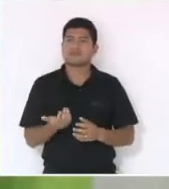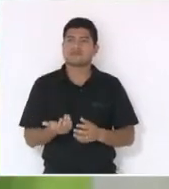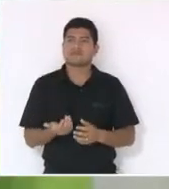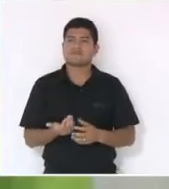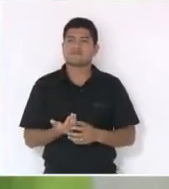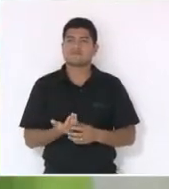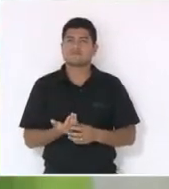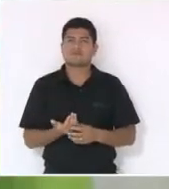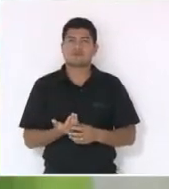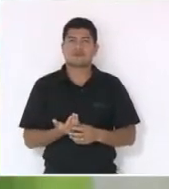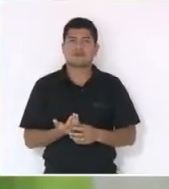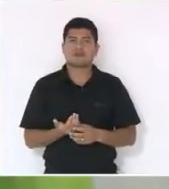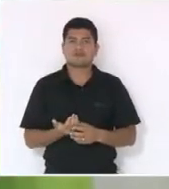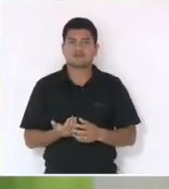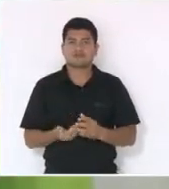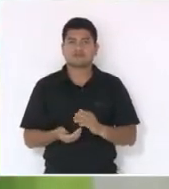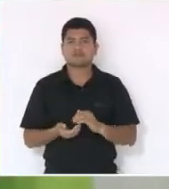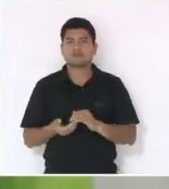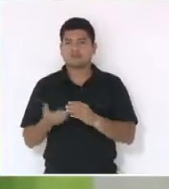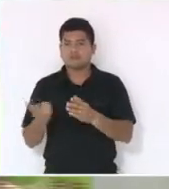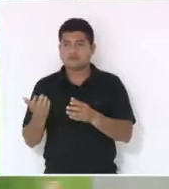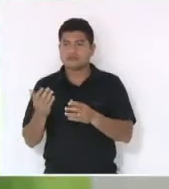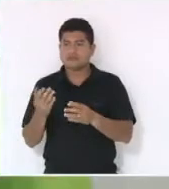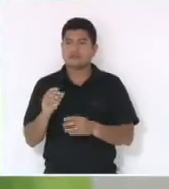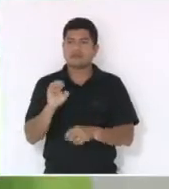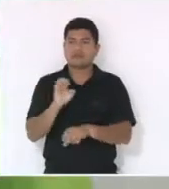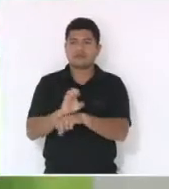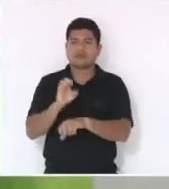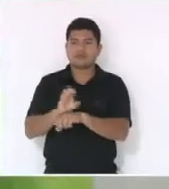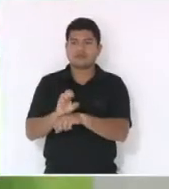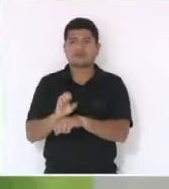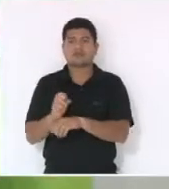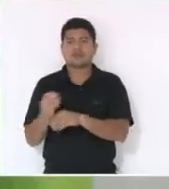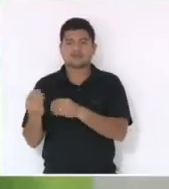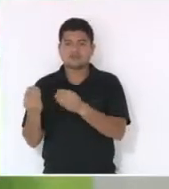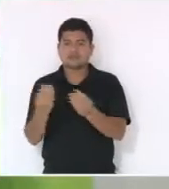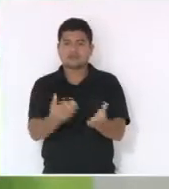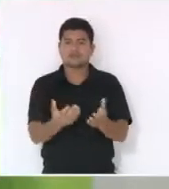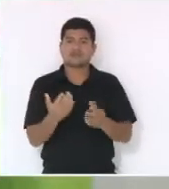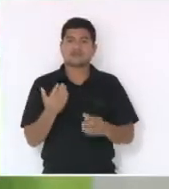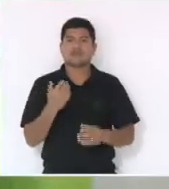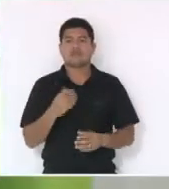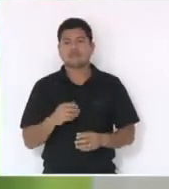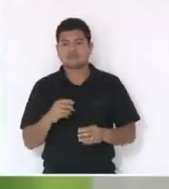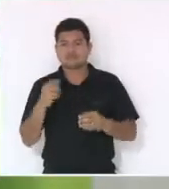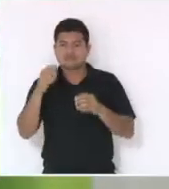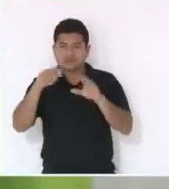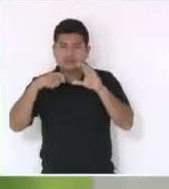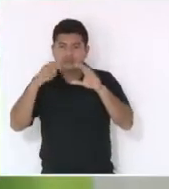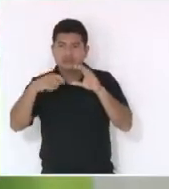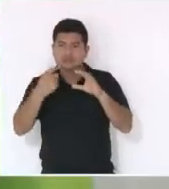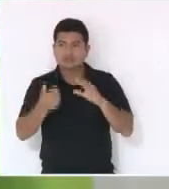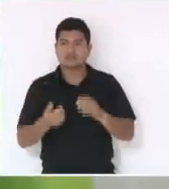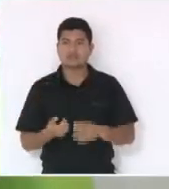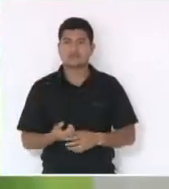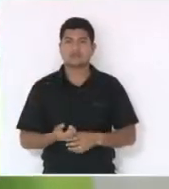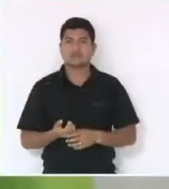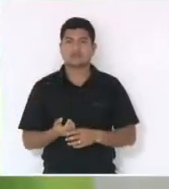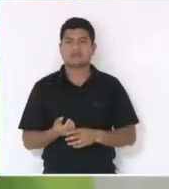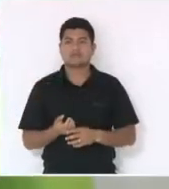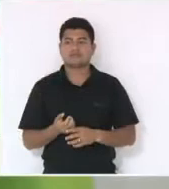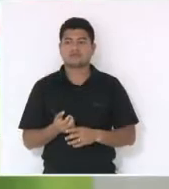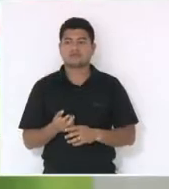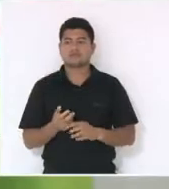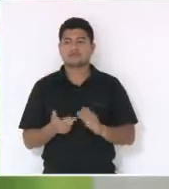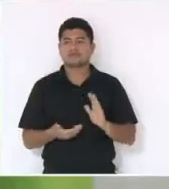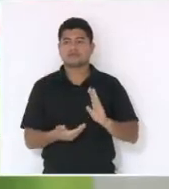o Estado atenda com as câmeras ou como que um município pode fazer uma parceria com o Estado e